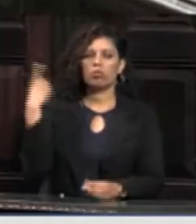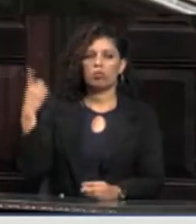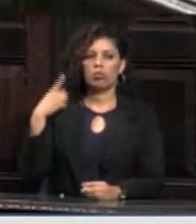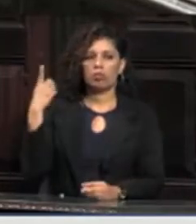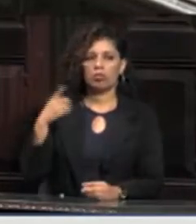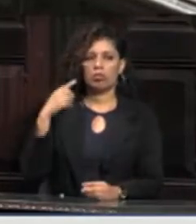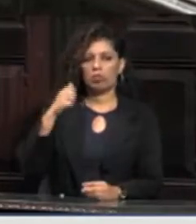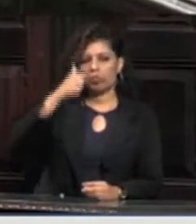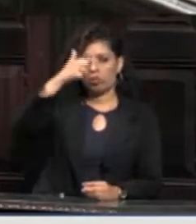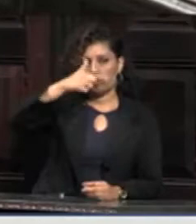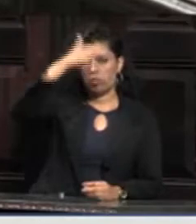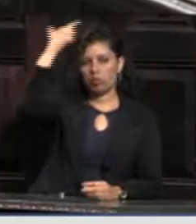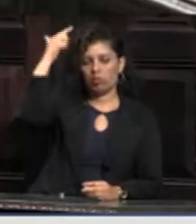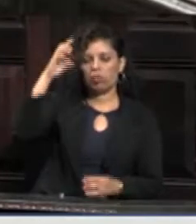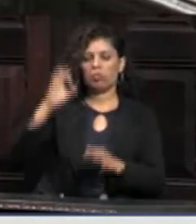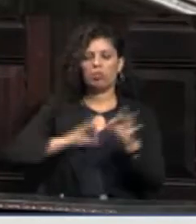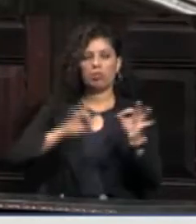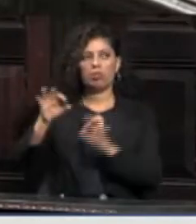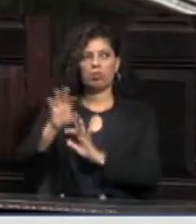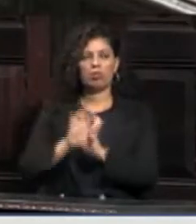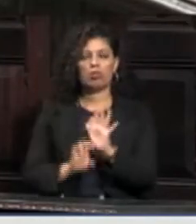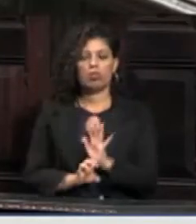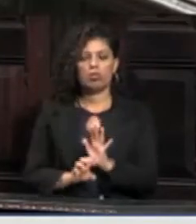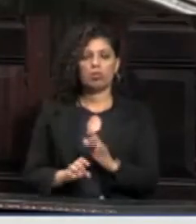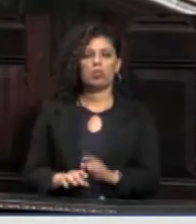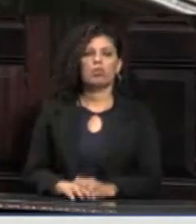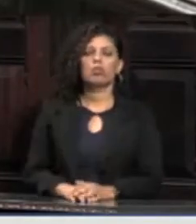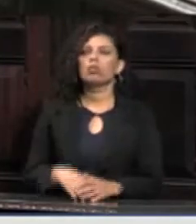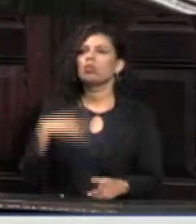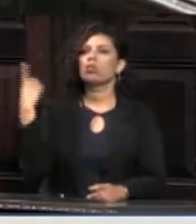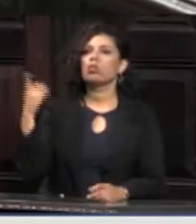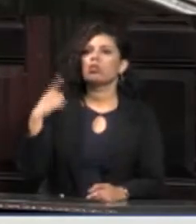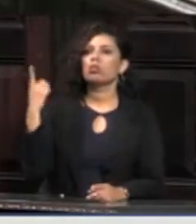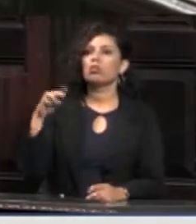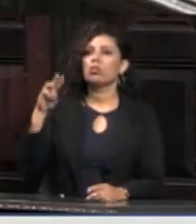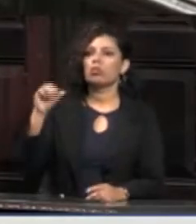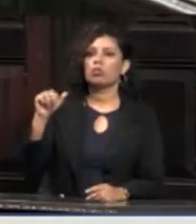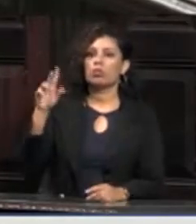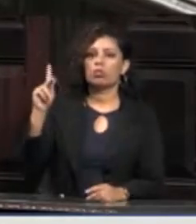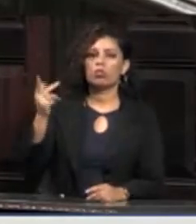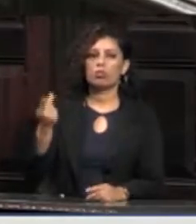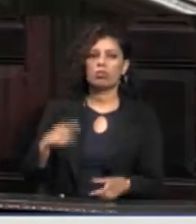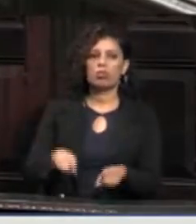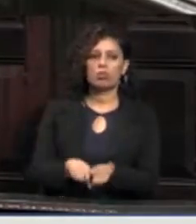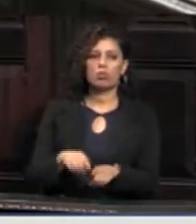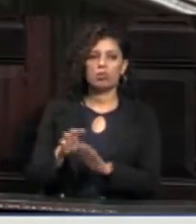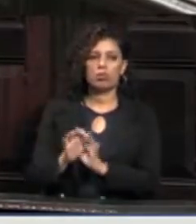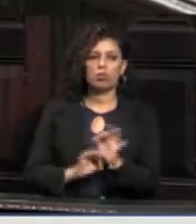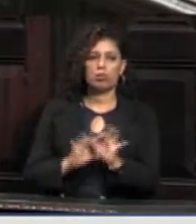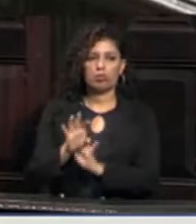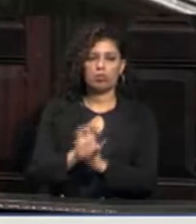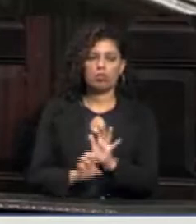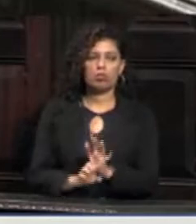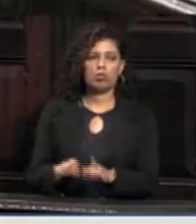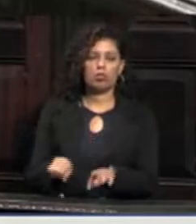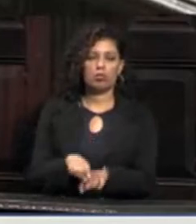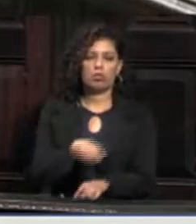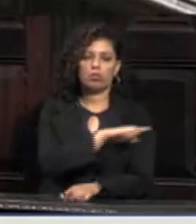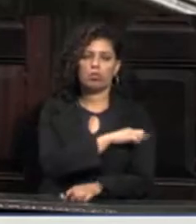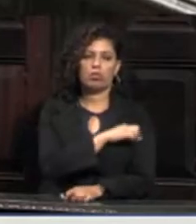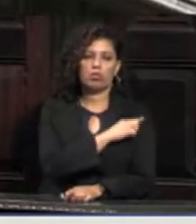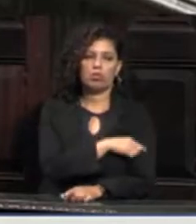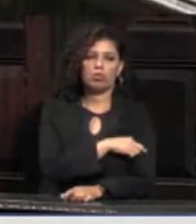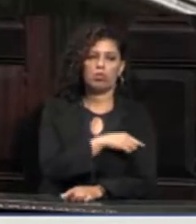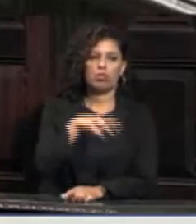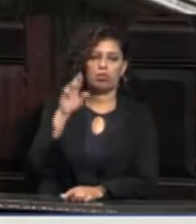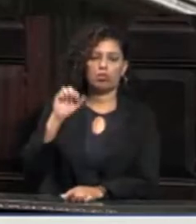que fez emendas pela comissão, para não tirar de pauta, deputado Valdec, que fez emendas, e também a enfermeira Rejane e o